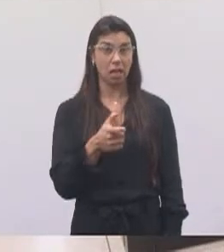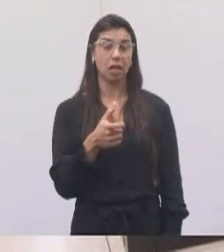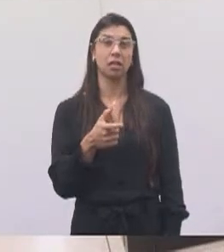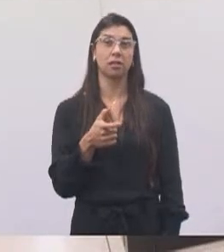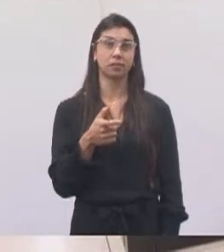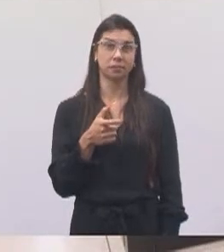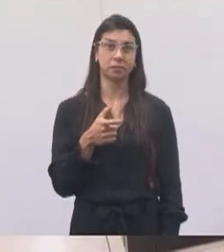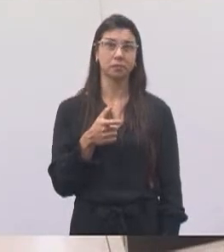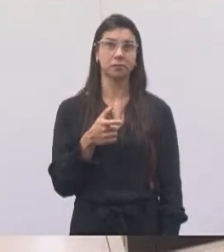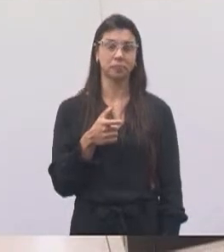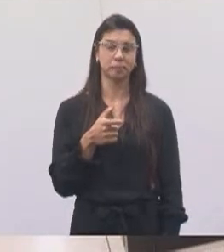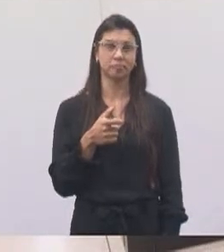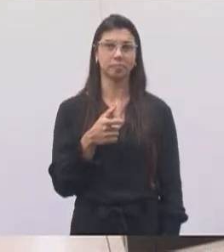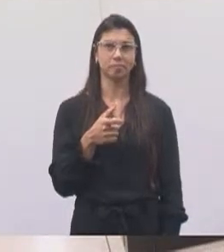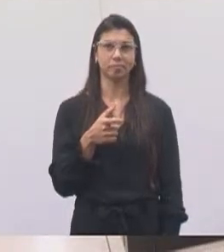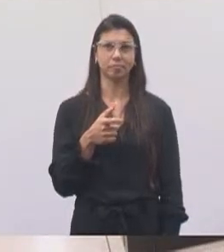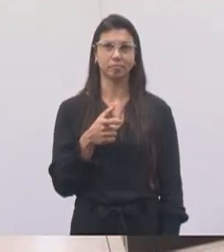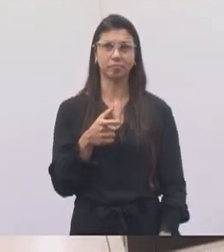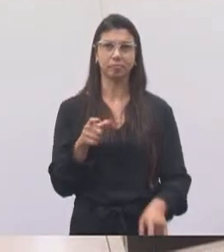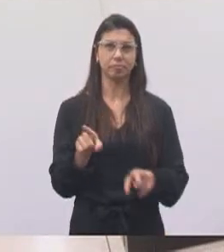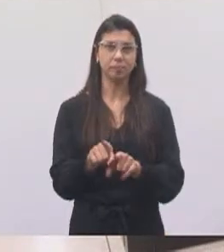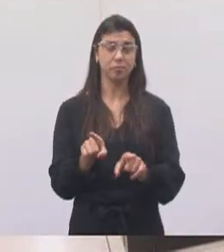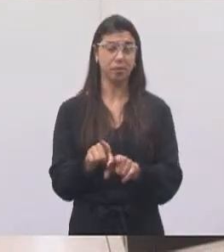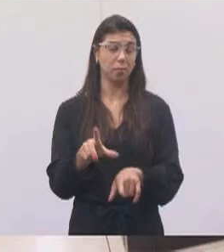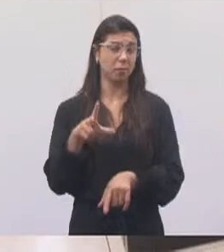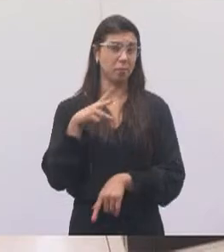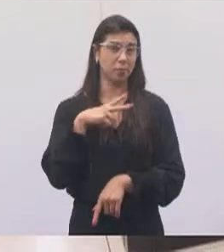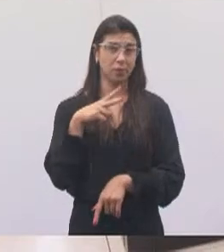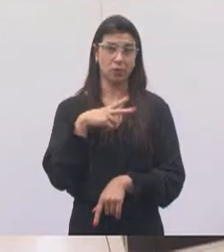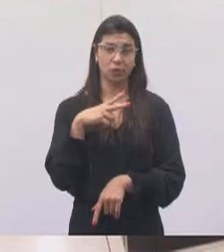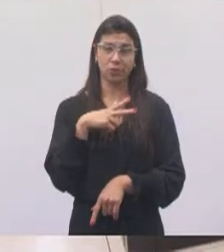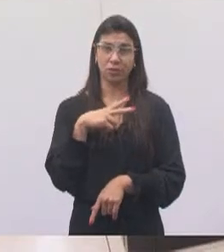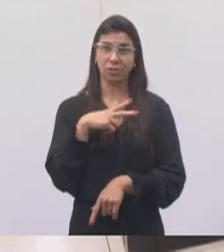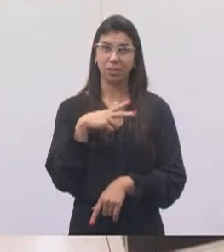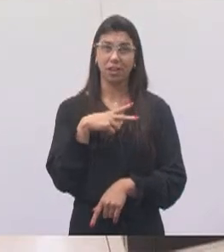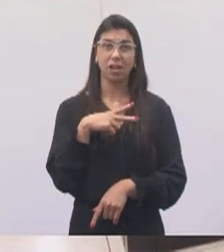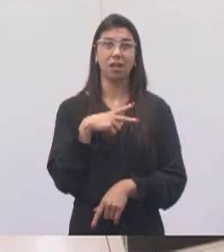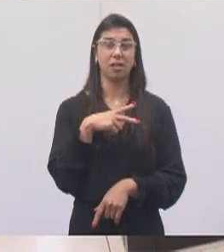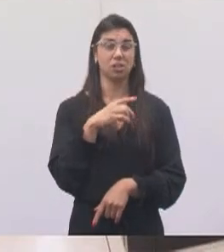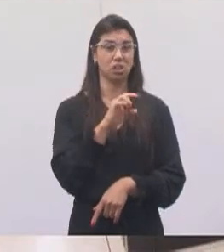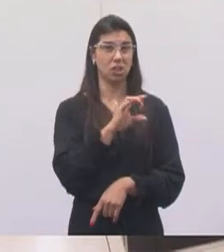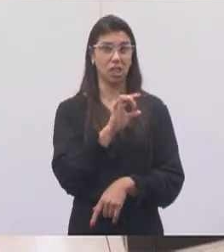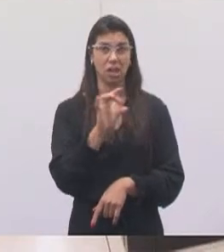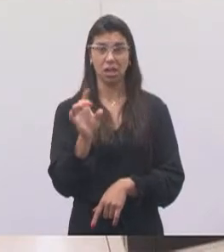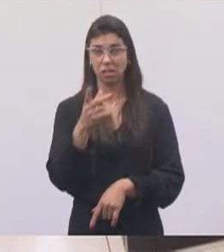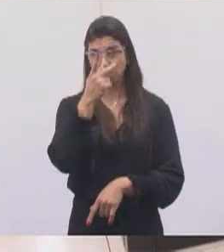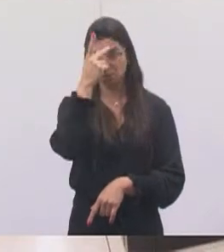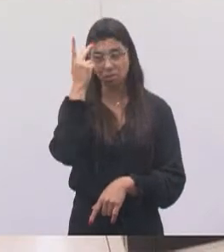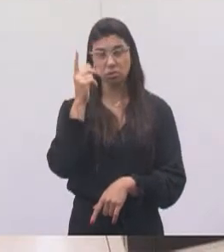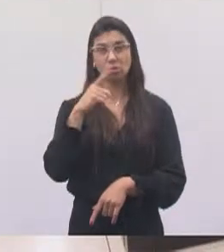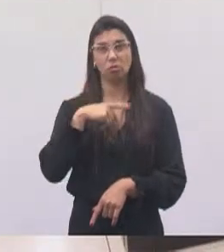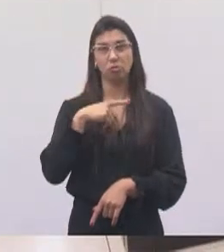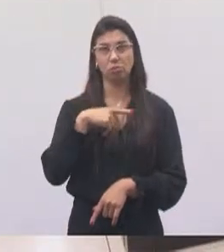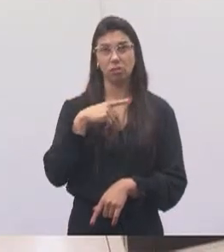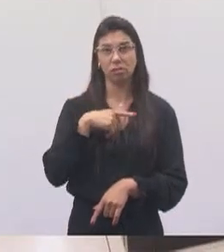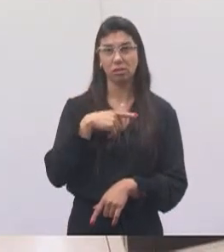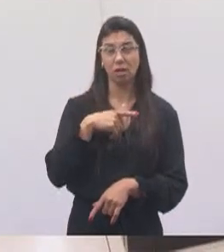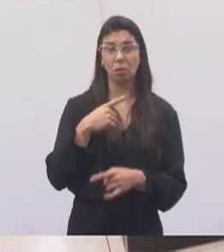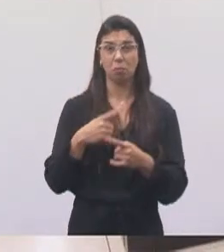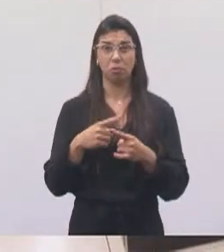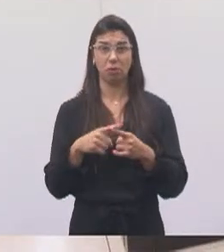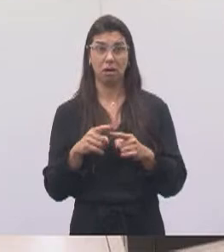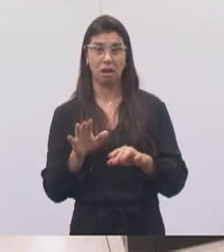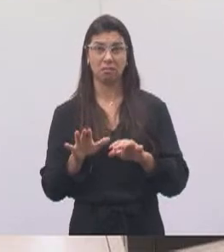até mesmo é uma particularidade pela família que às vezes é tradicional numa religião ou